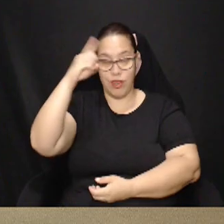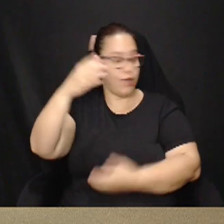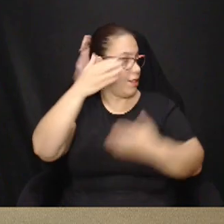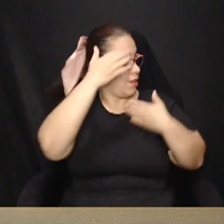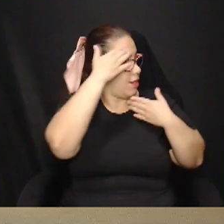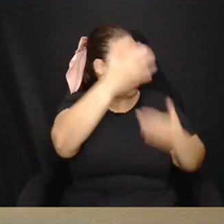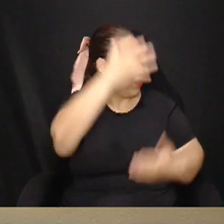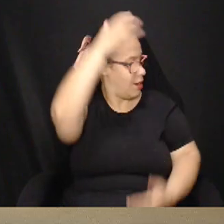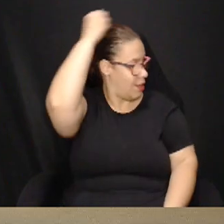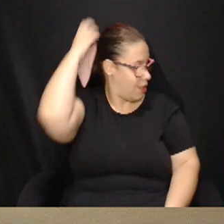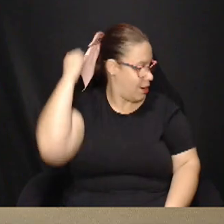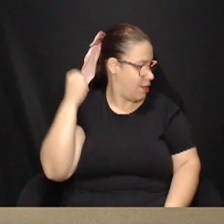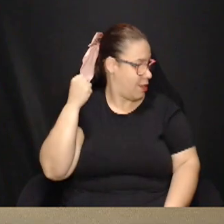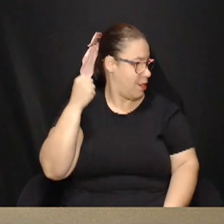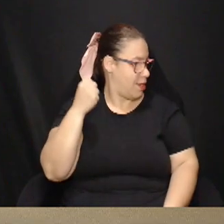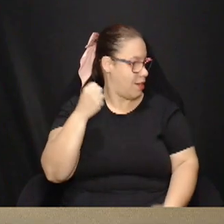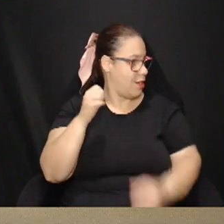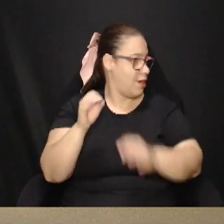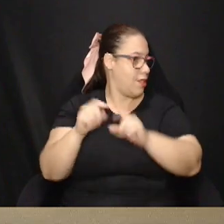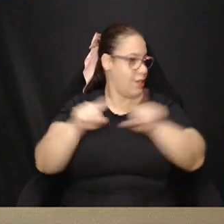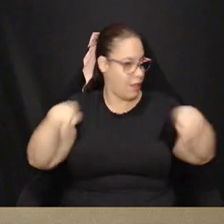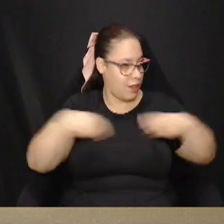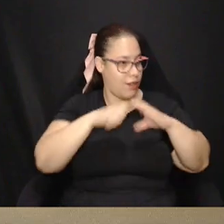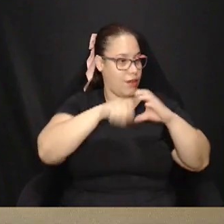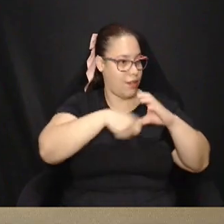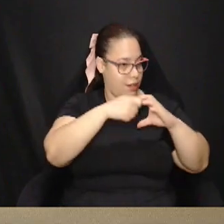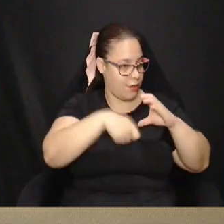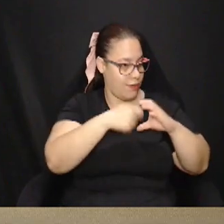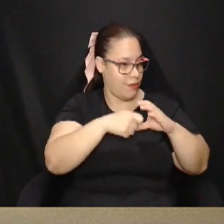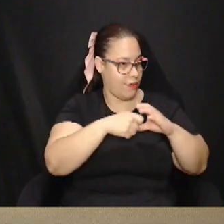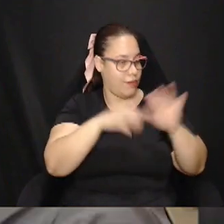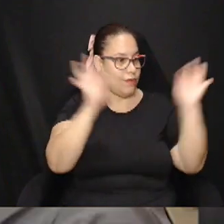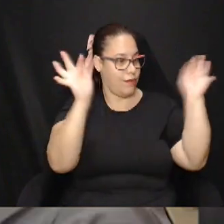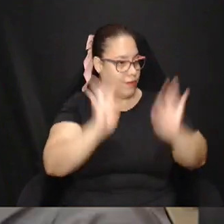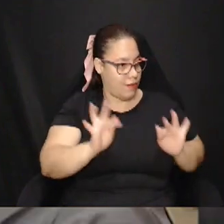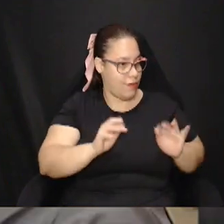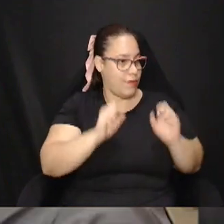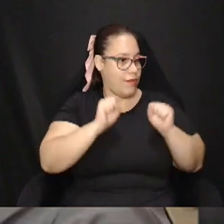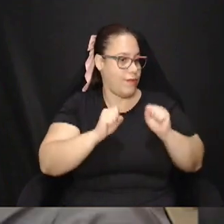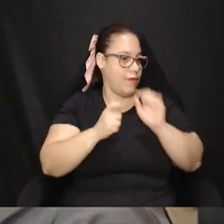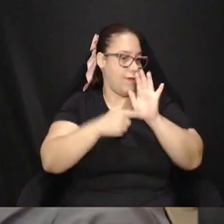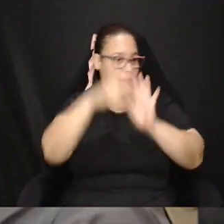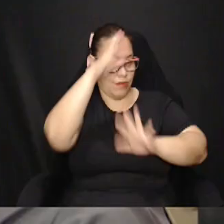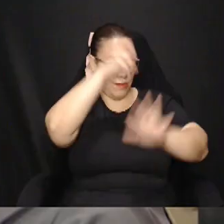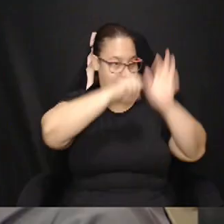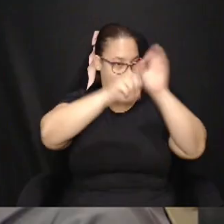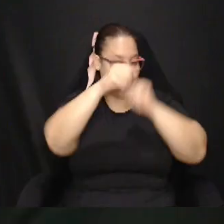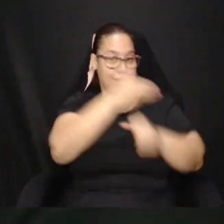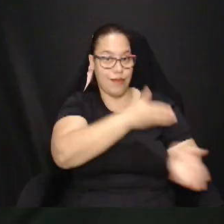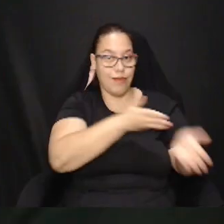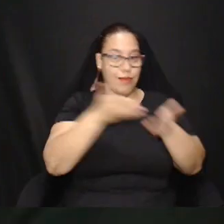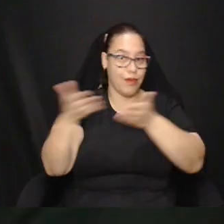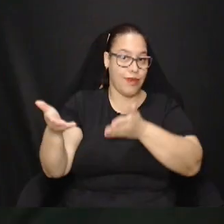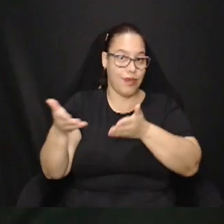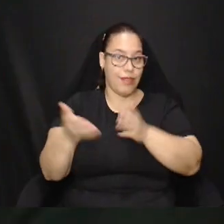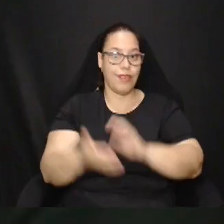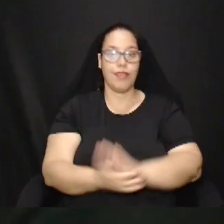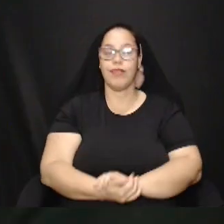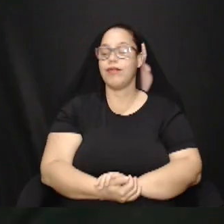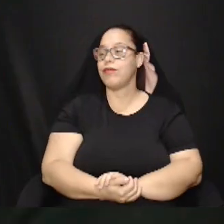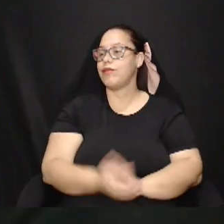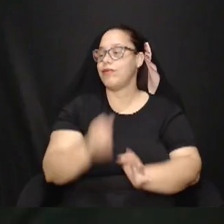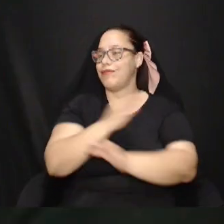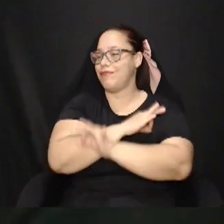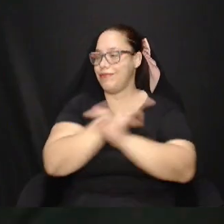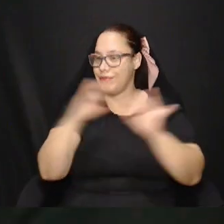todo o pessoal do Estúdio Câmara e muito feliz de poder aprender também com os meus colegas de mesa. Maravilha. Agora